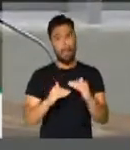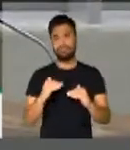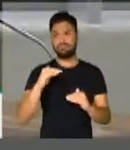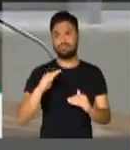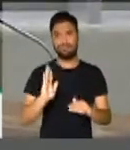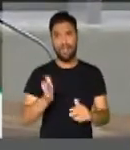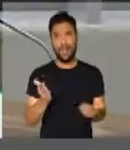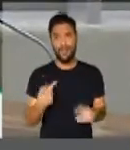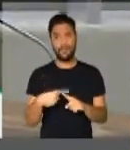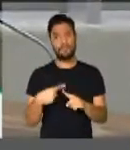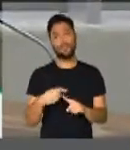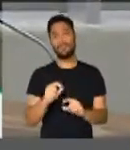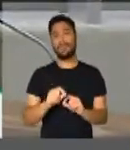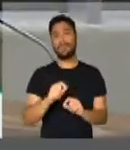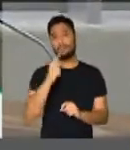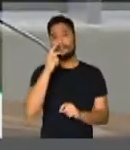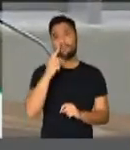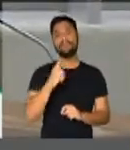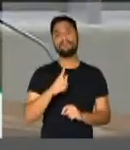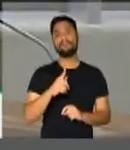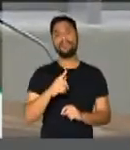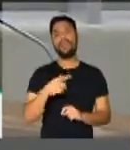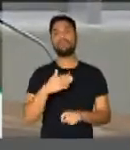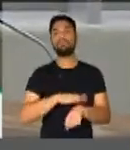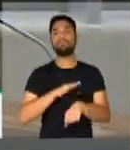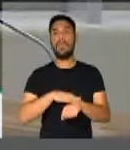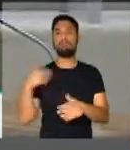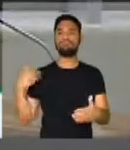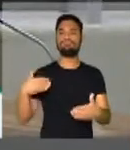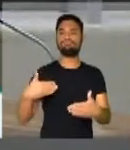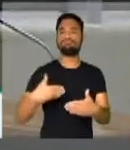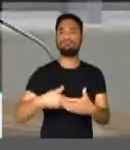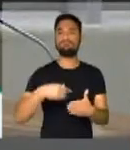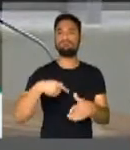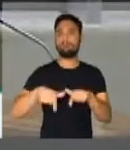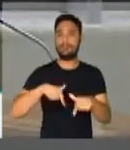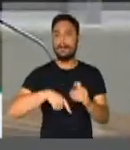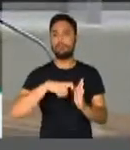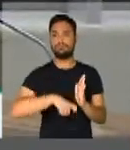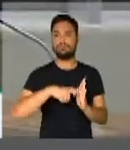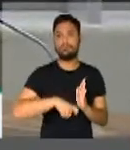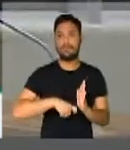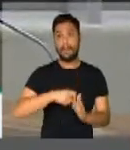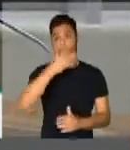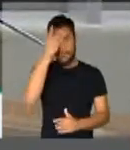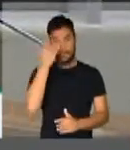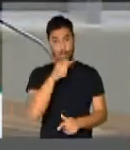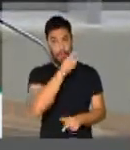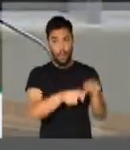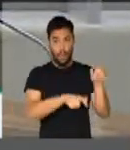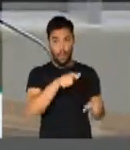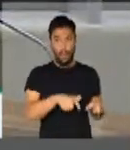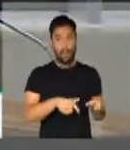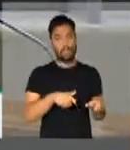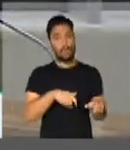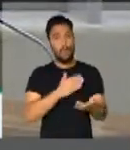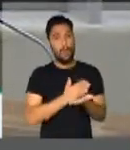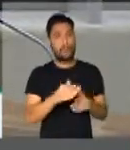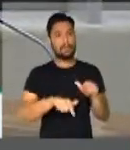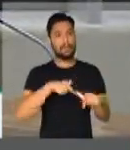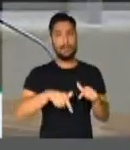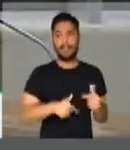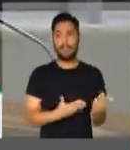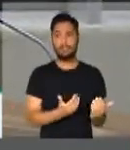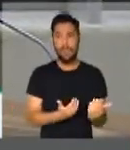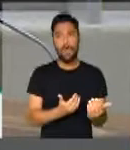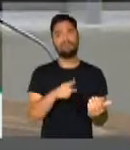porque desconsidera, em primeiro lugar, o tempo de contribuição. E nós sabemos que os que começam a trabalhar mais cedo são justamente as vítimas